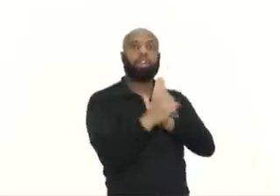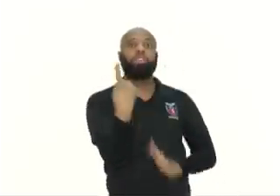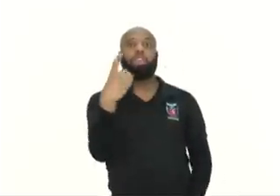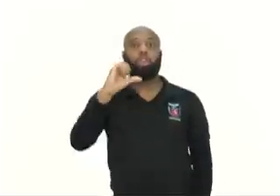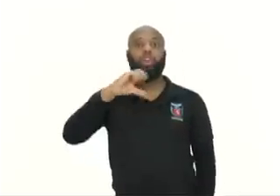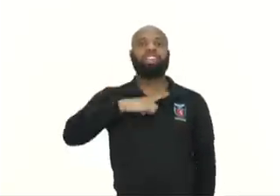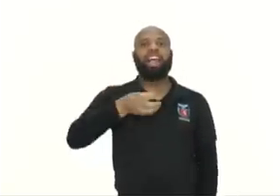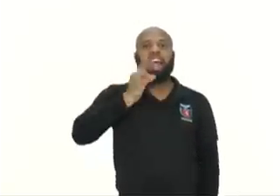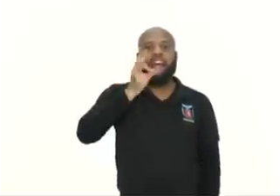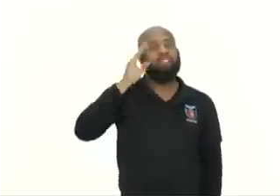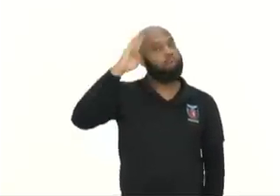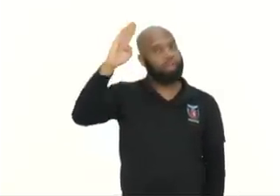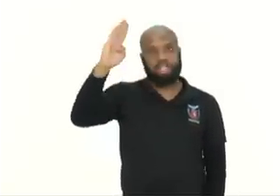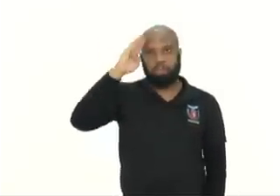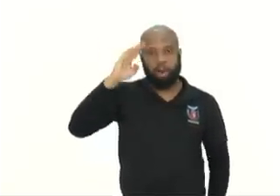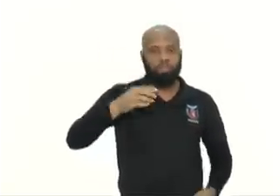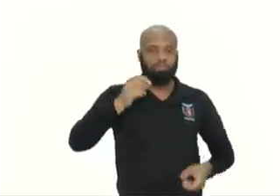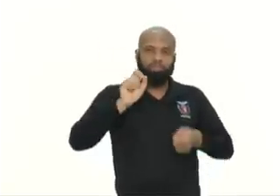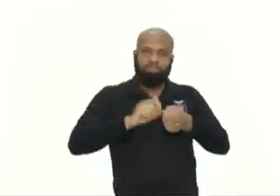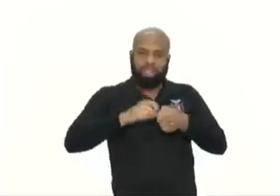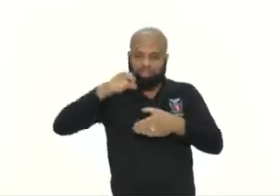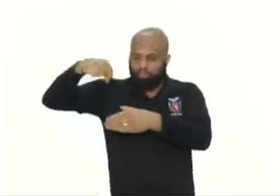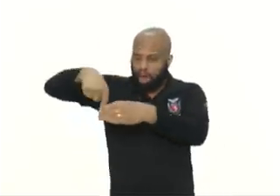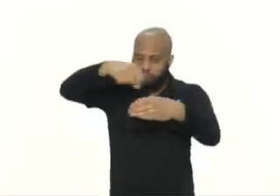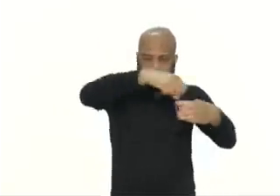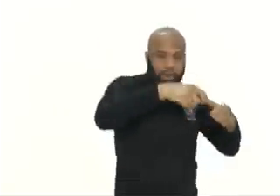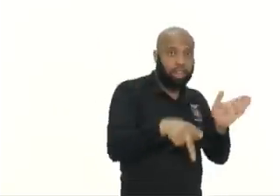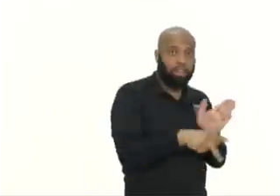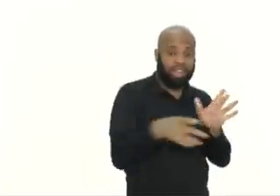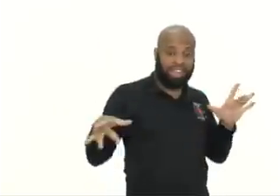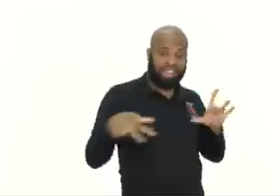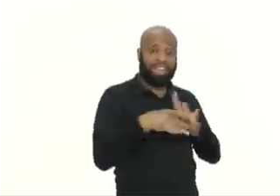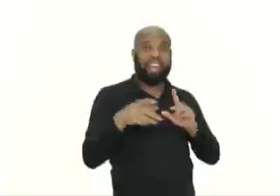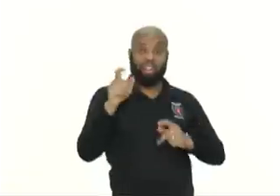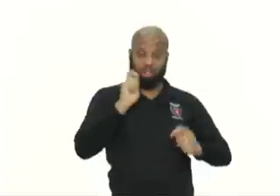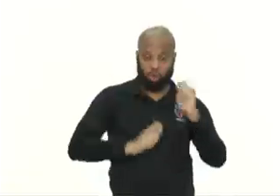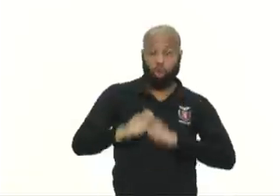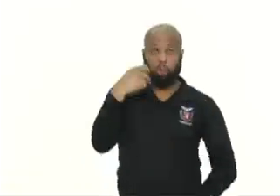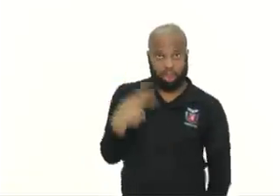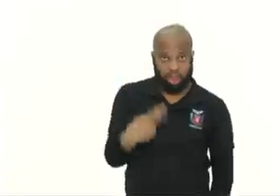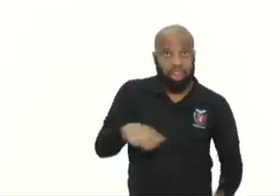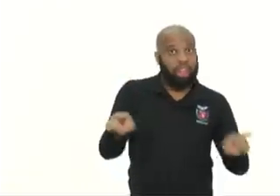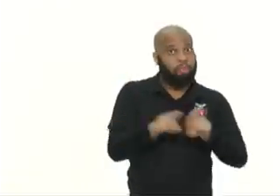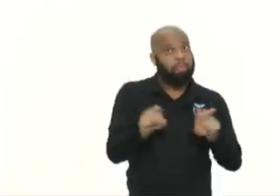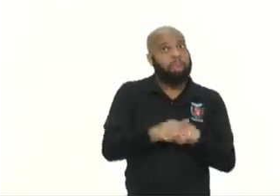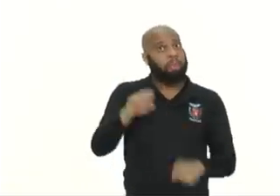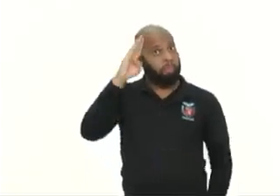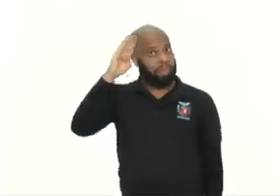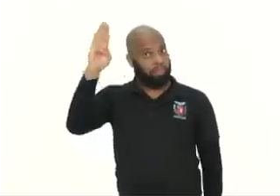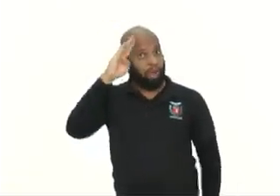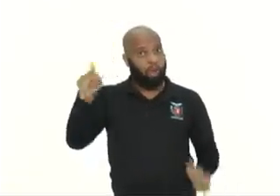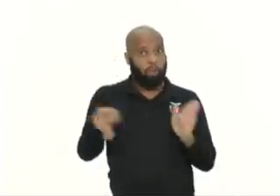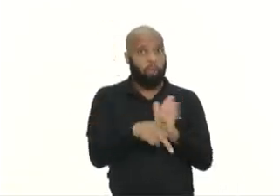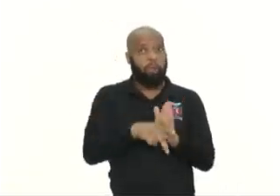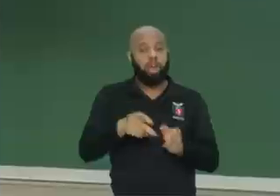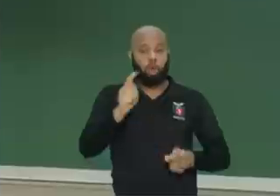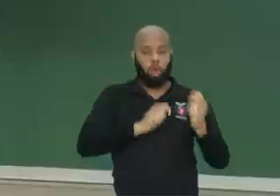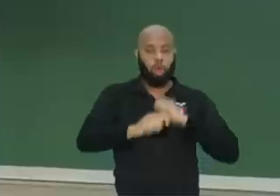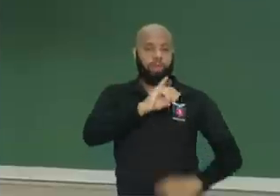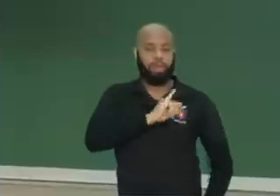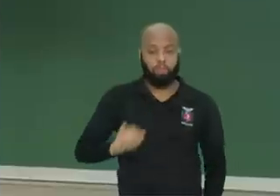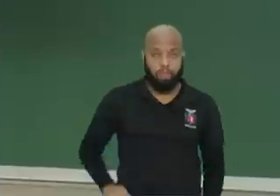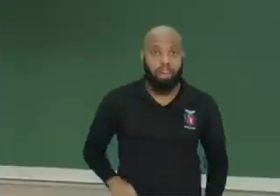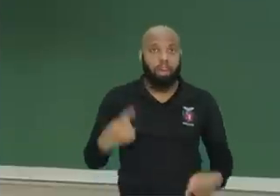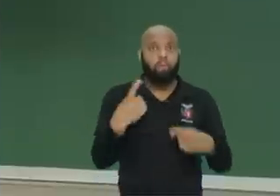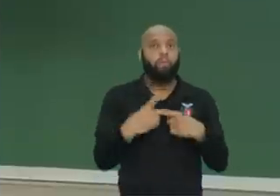o café foi um dos principais produtos da economia paranaense e o principal produto da economia imperial. O café ele